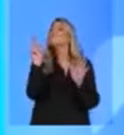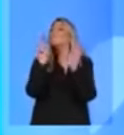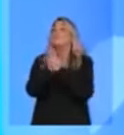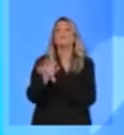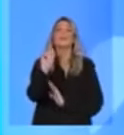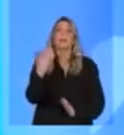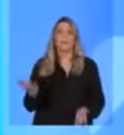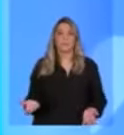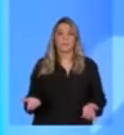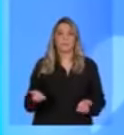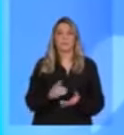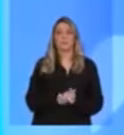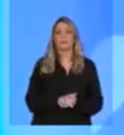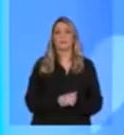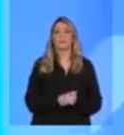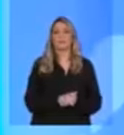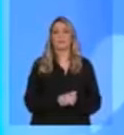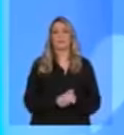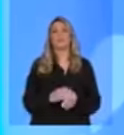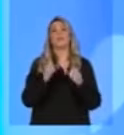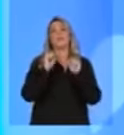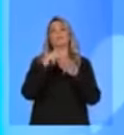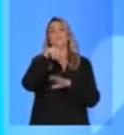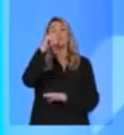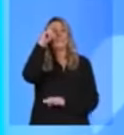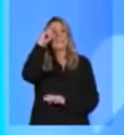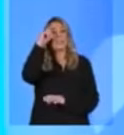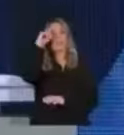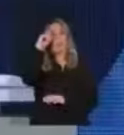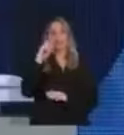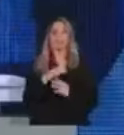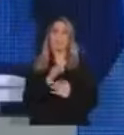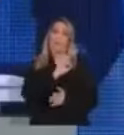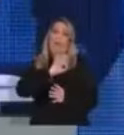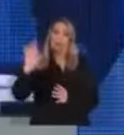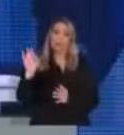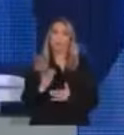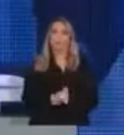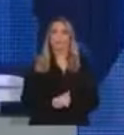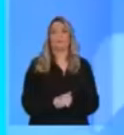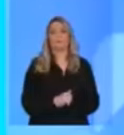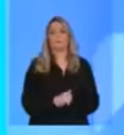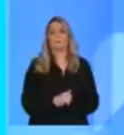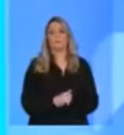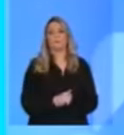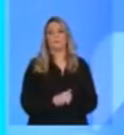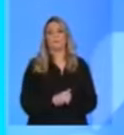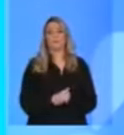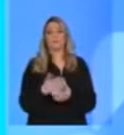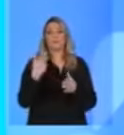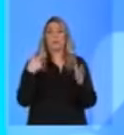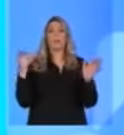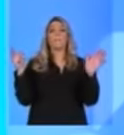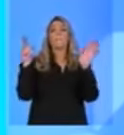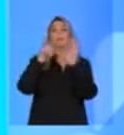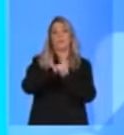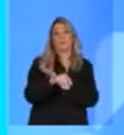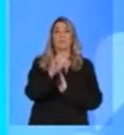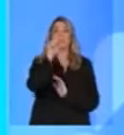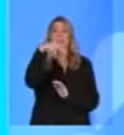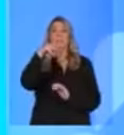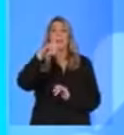a pergunta eu posso fazer pro Crivela Ótimo então 30 segundos Crivela pergunta é sobre